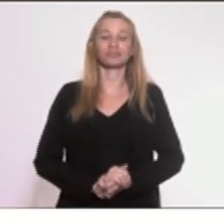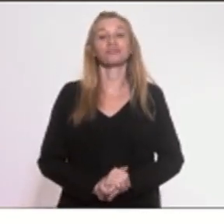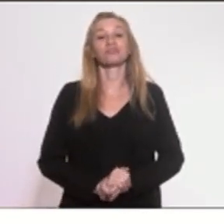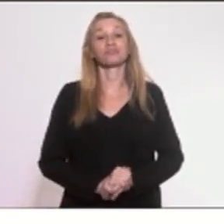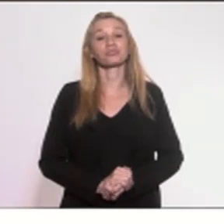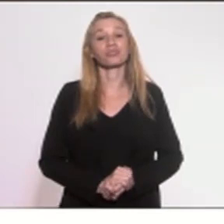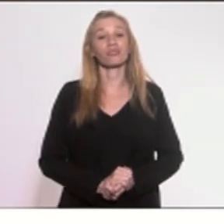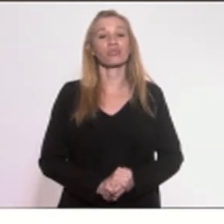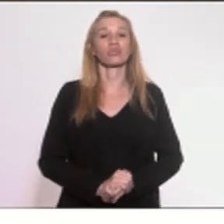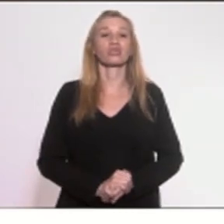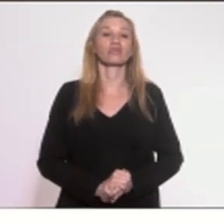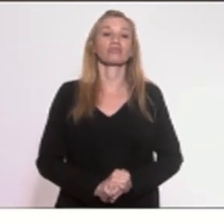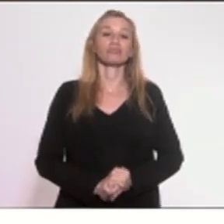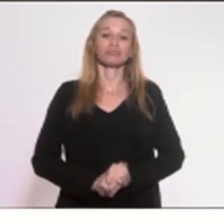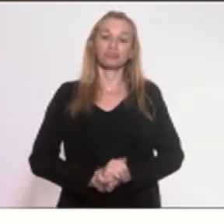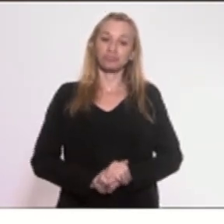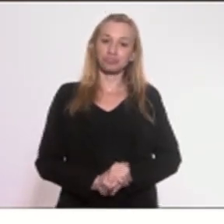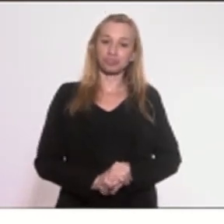A venda